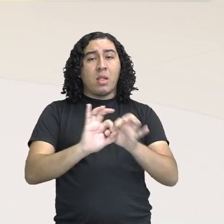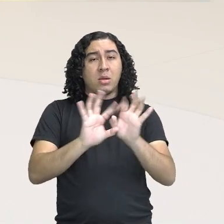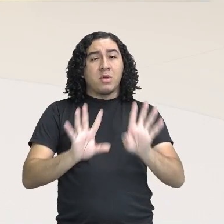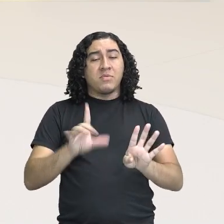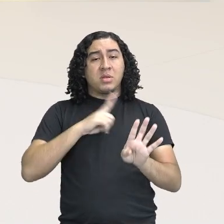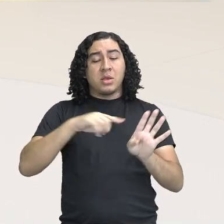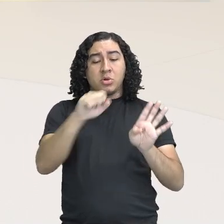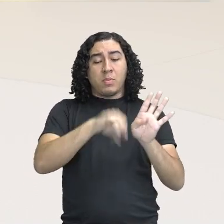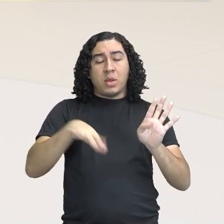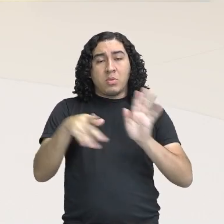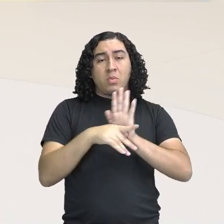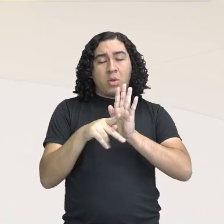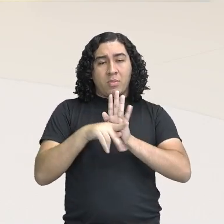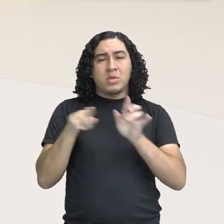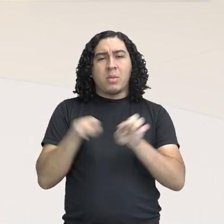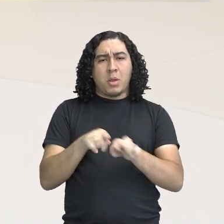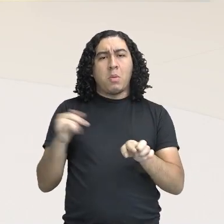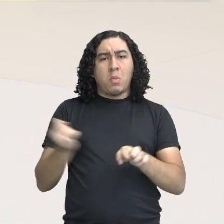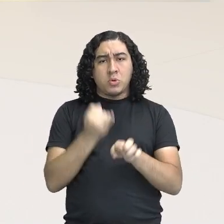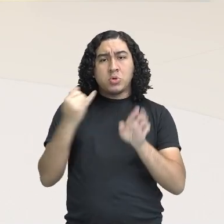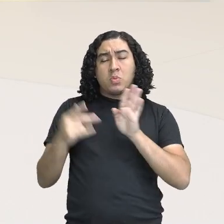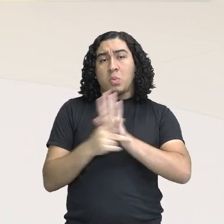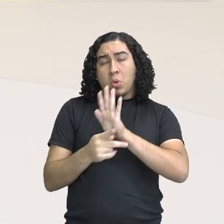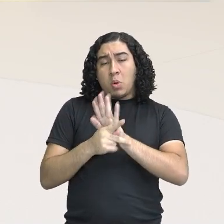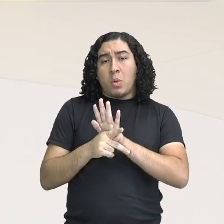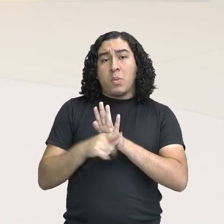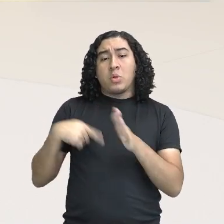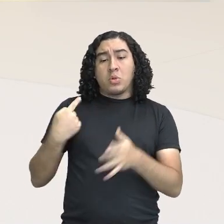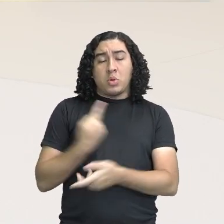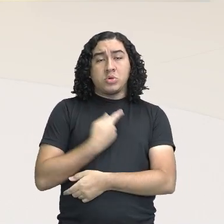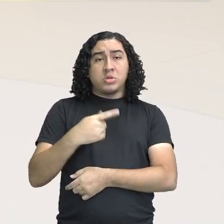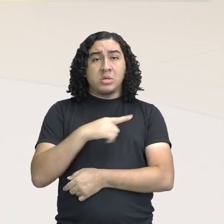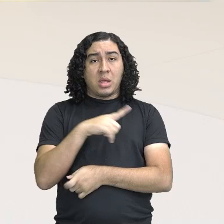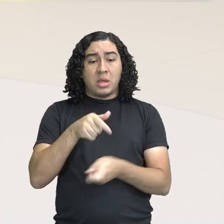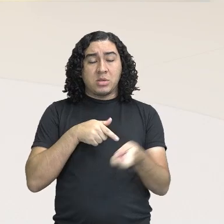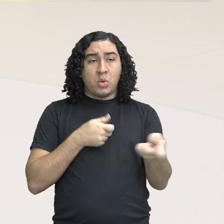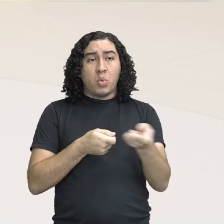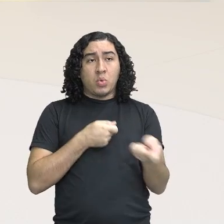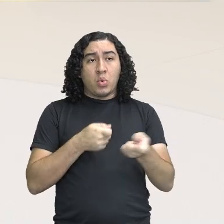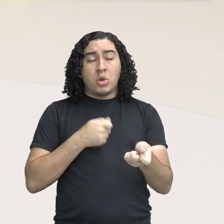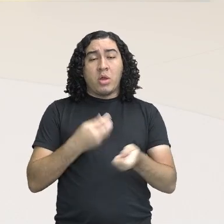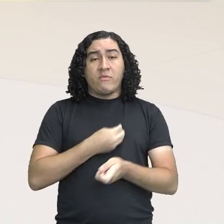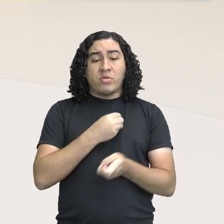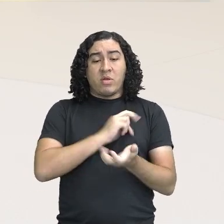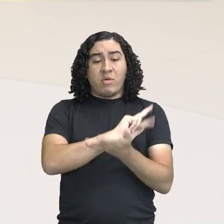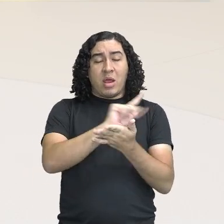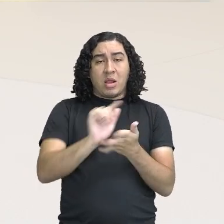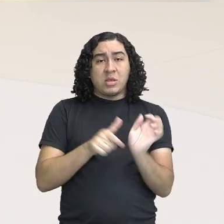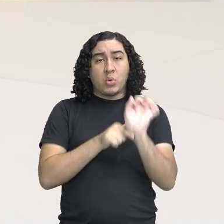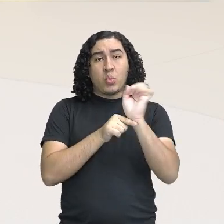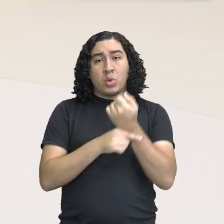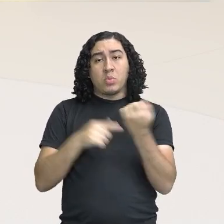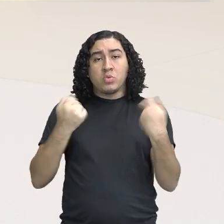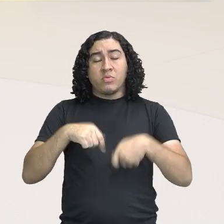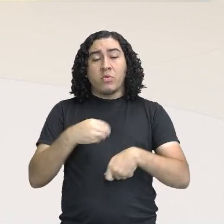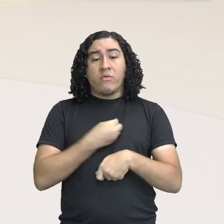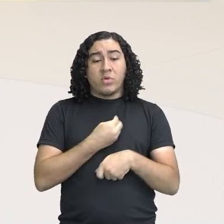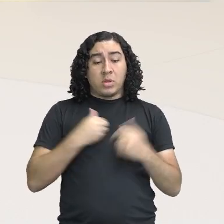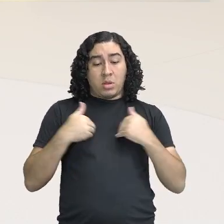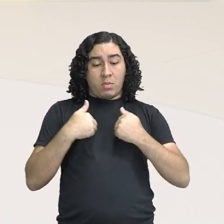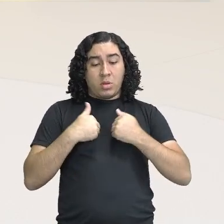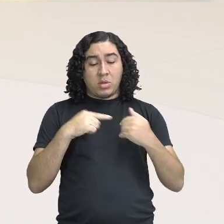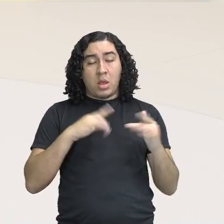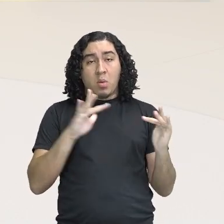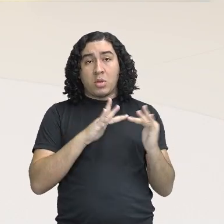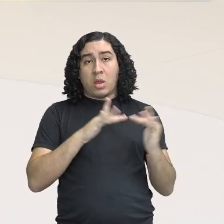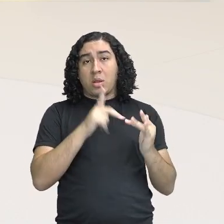ali através desses ciclos, ela é muito importante para a gente ter essa manutenção da biodiversidade, né? E garantir com que as espécies tenham acesso também